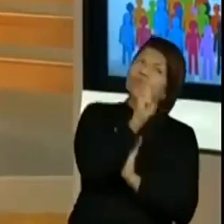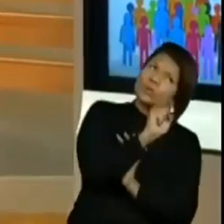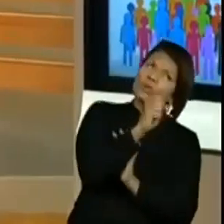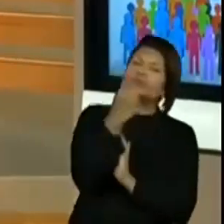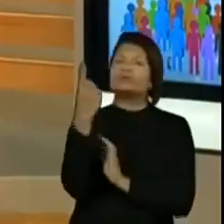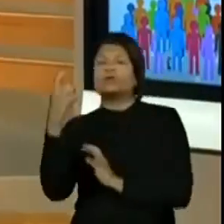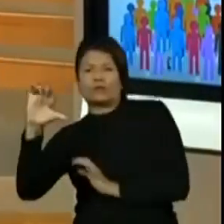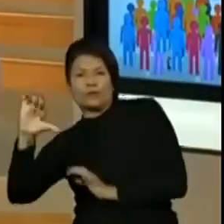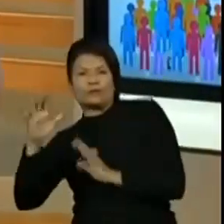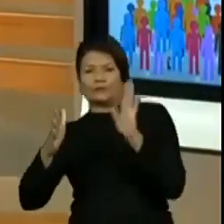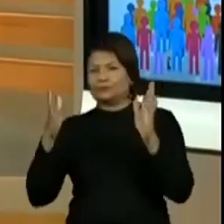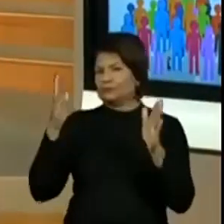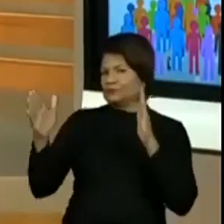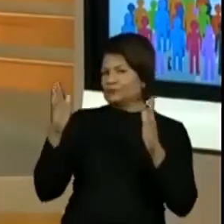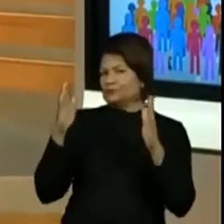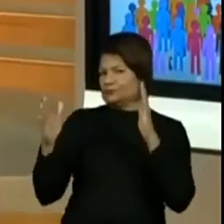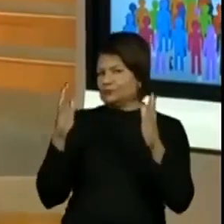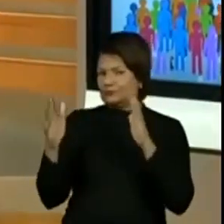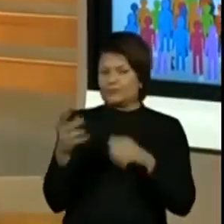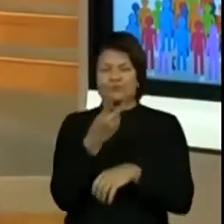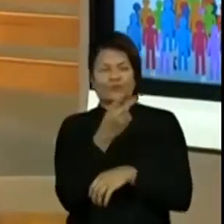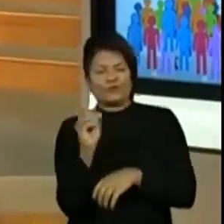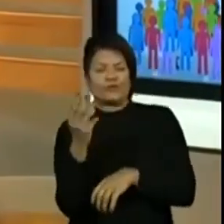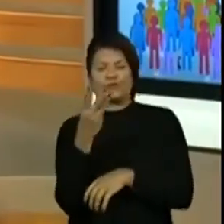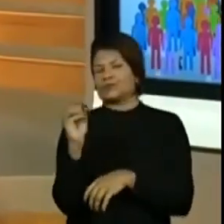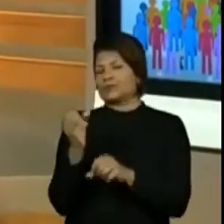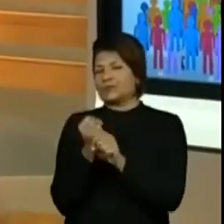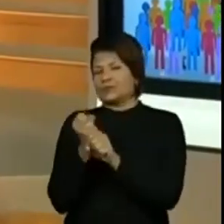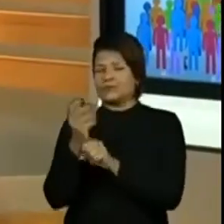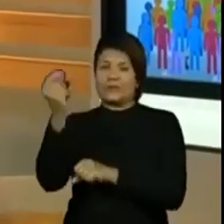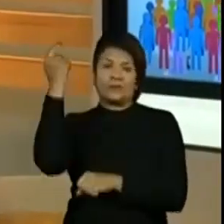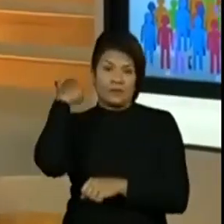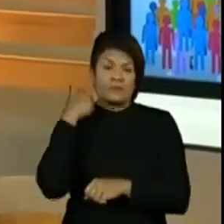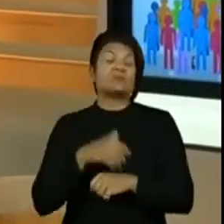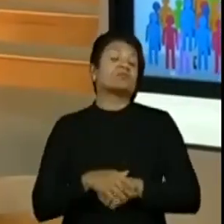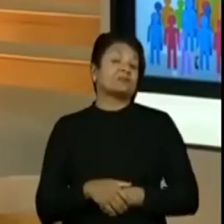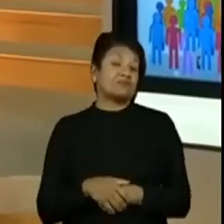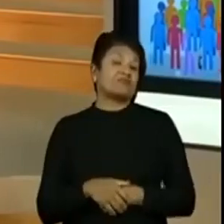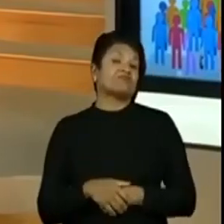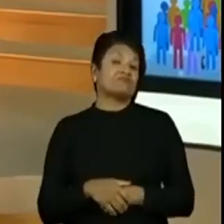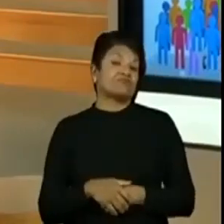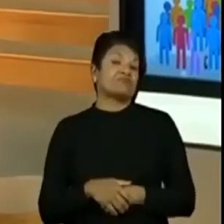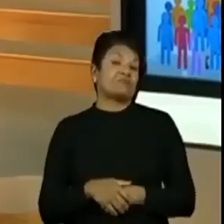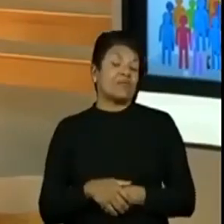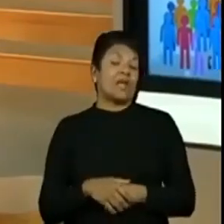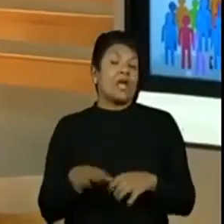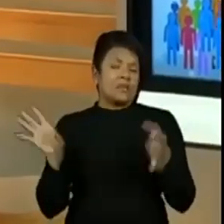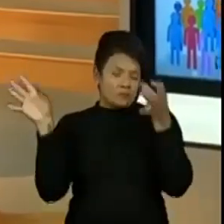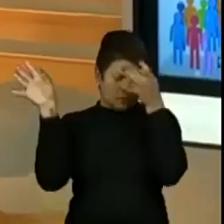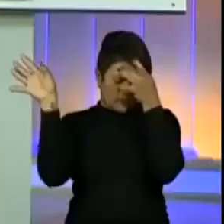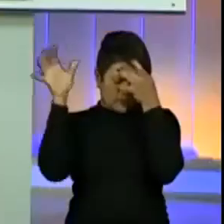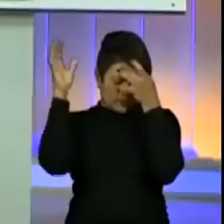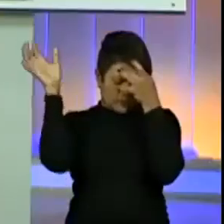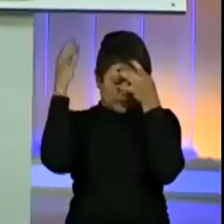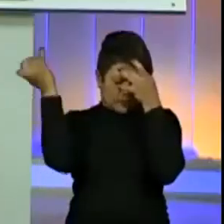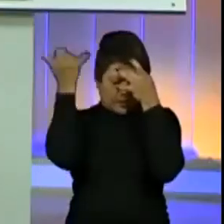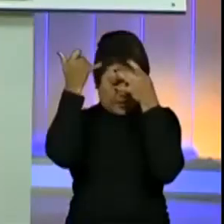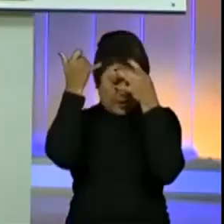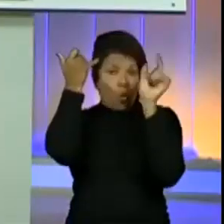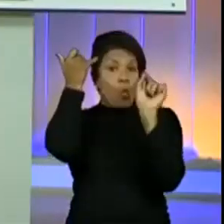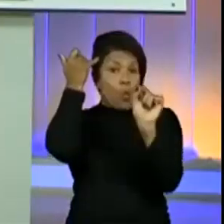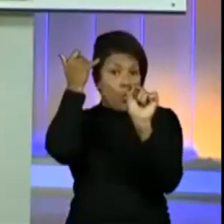século XIX. 200 anos, 300 anos atrás. Pois é. E o oráculo me disse também que com